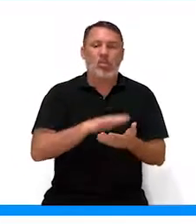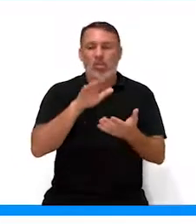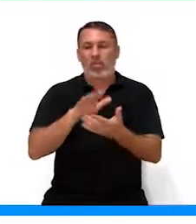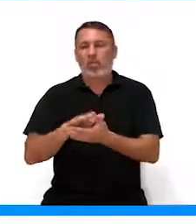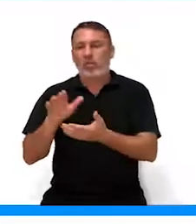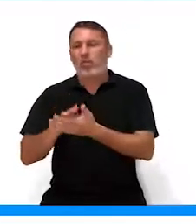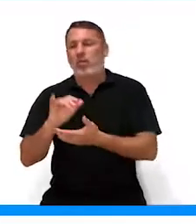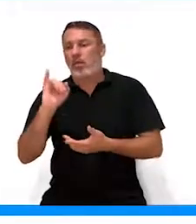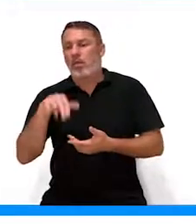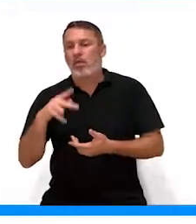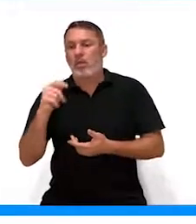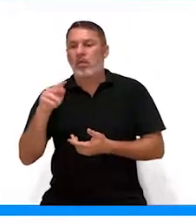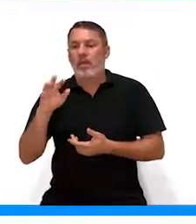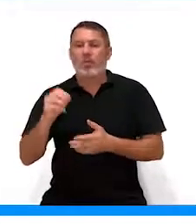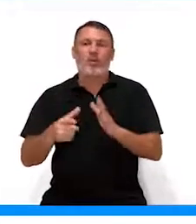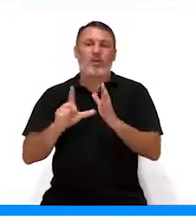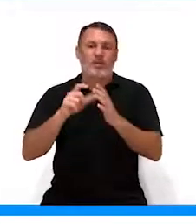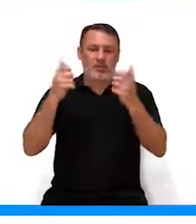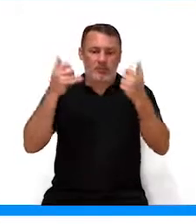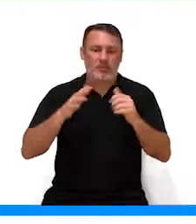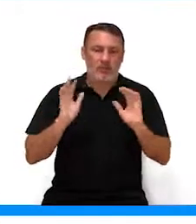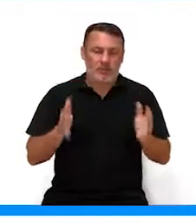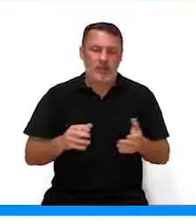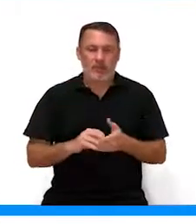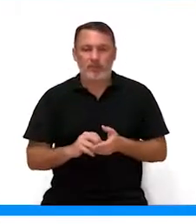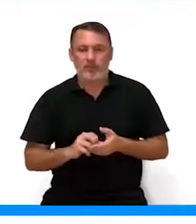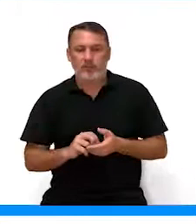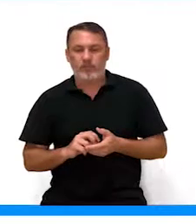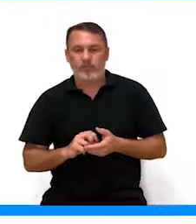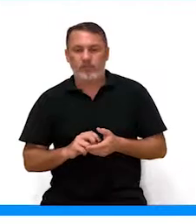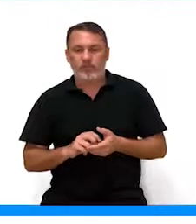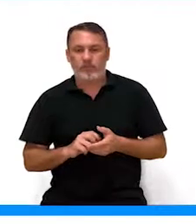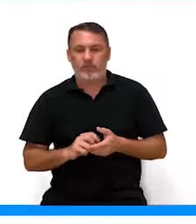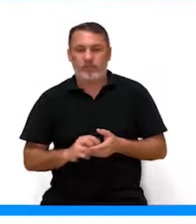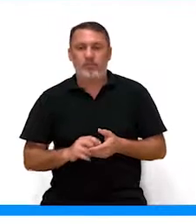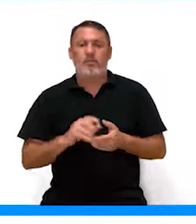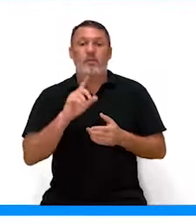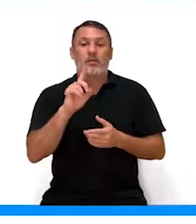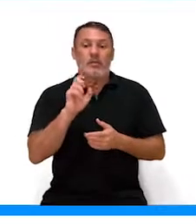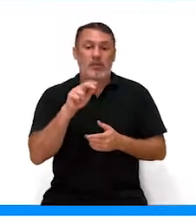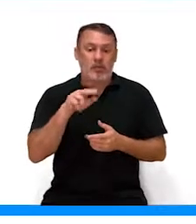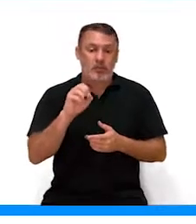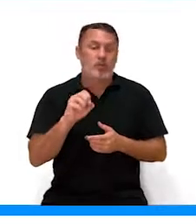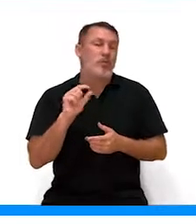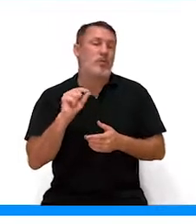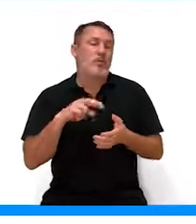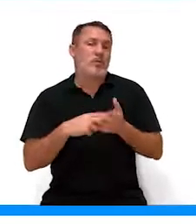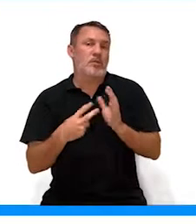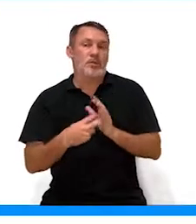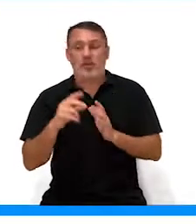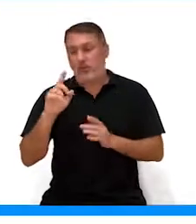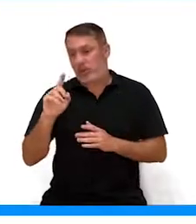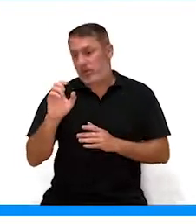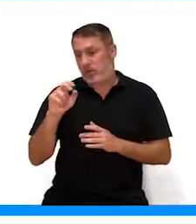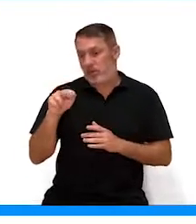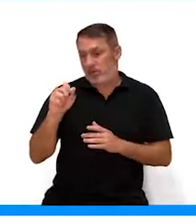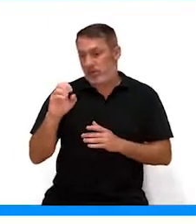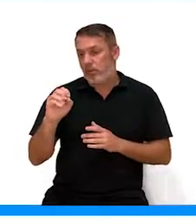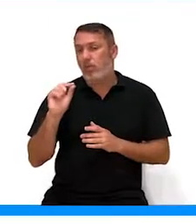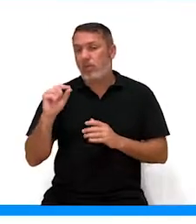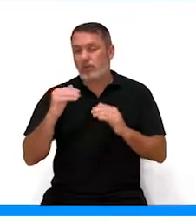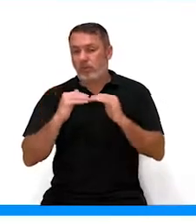térmica e amortecedora de impactos, como a gente já tinha visto anteriormente. E o denso?